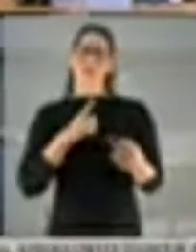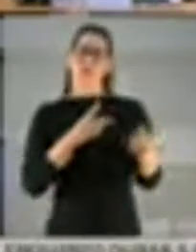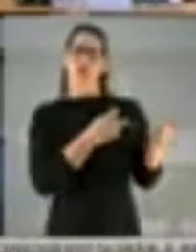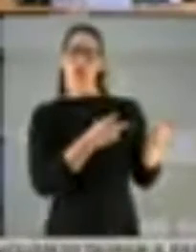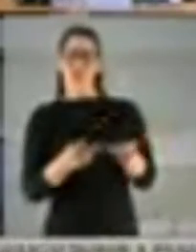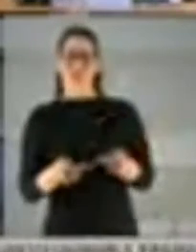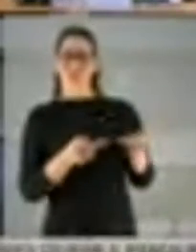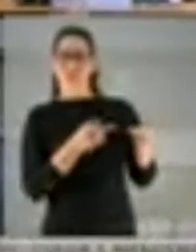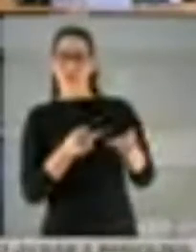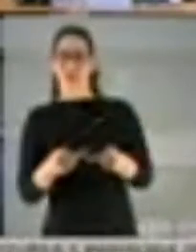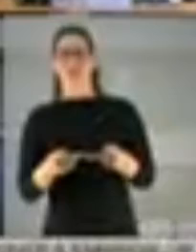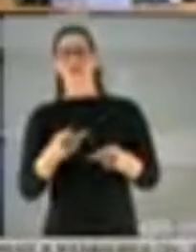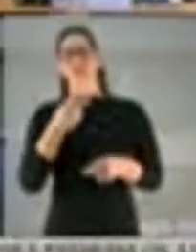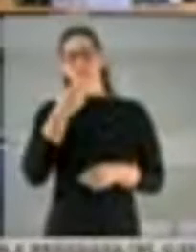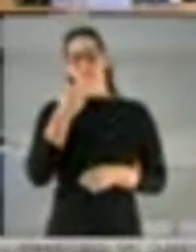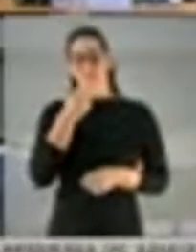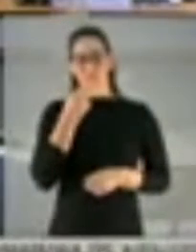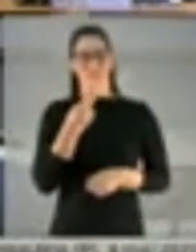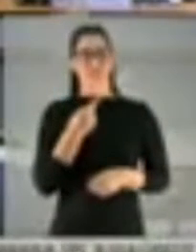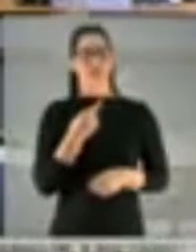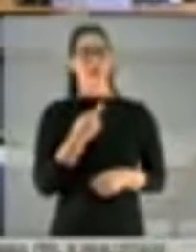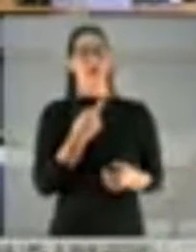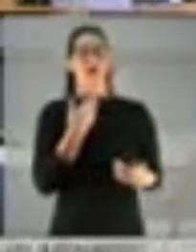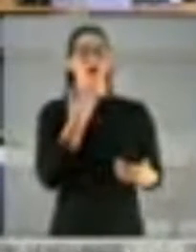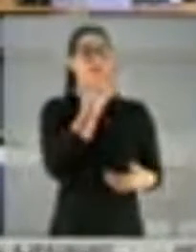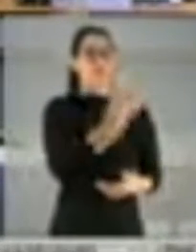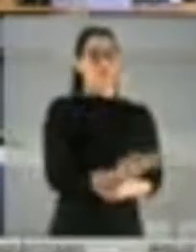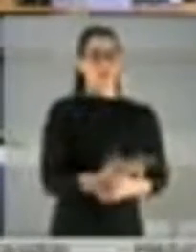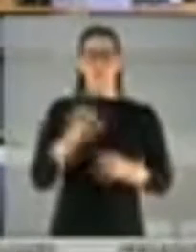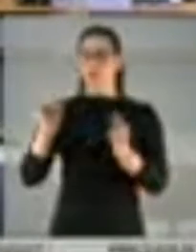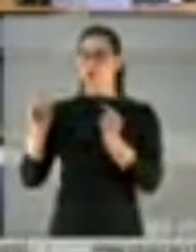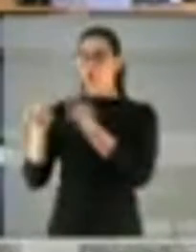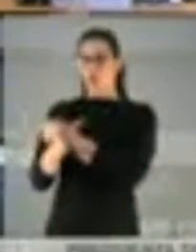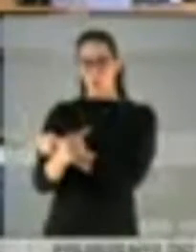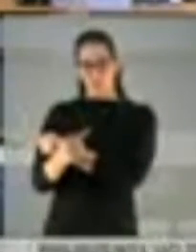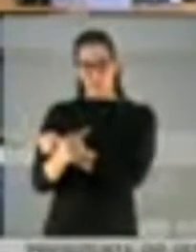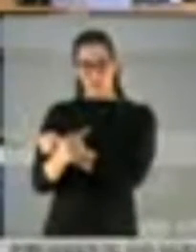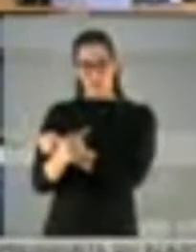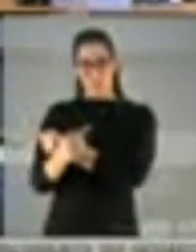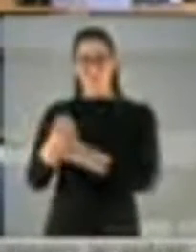falam sobre pró e contra a cloroquina. Então, nós teremos 2 sessões.